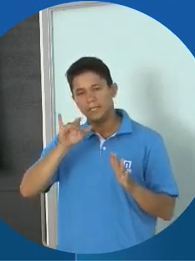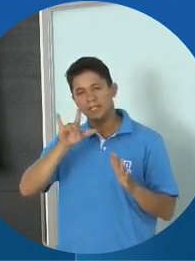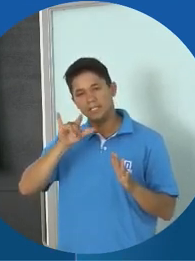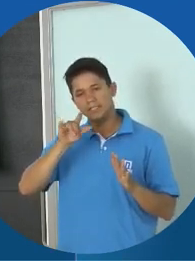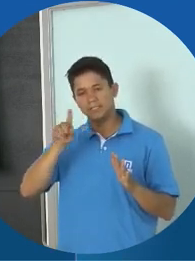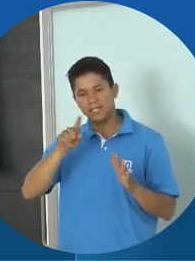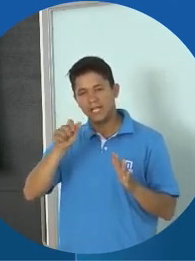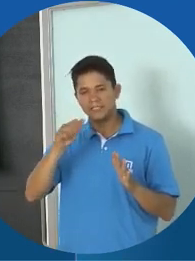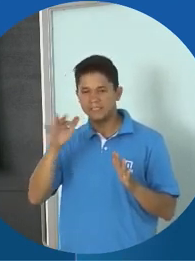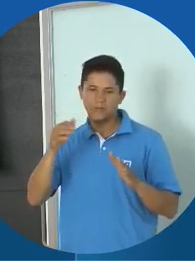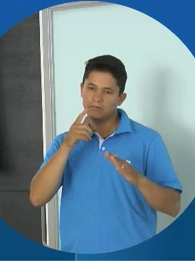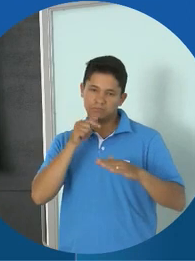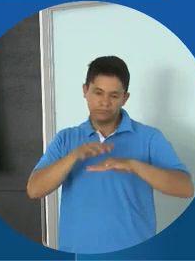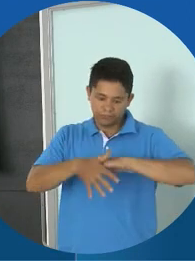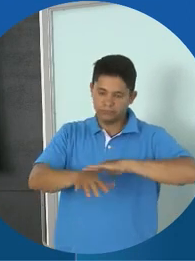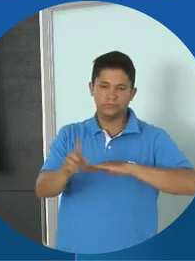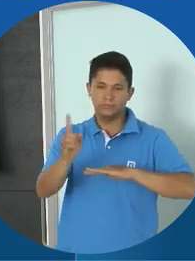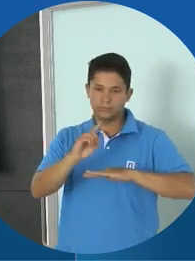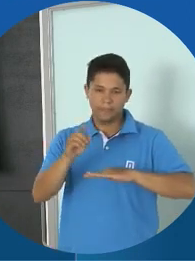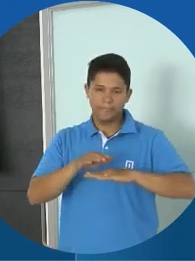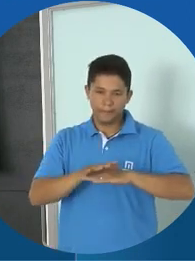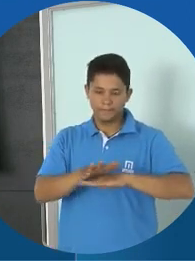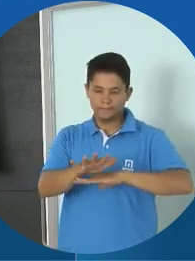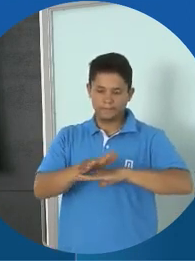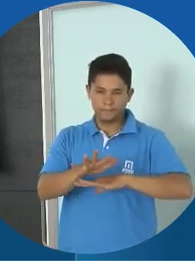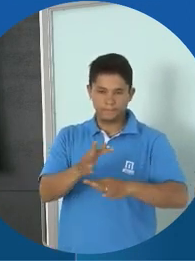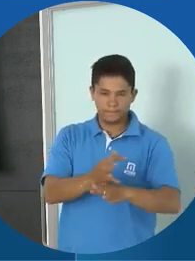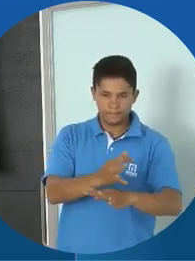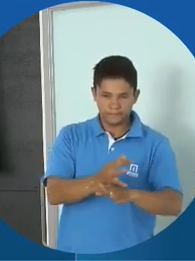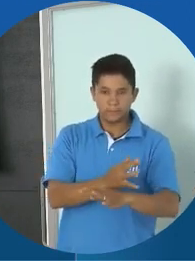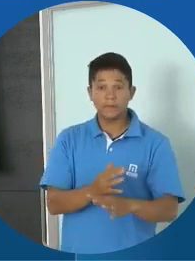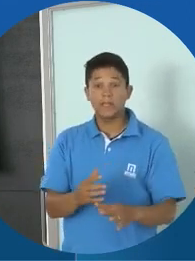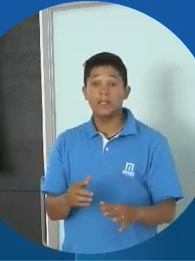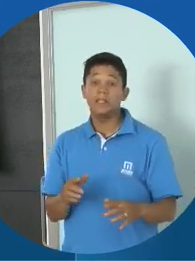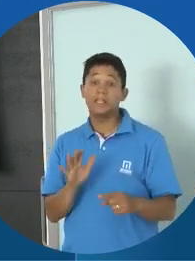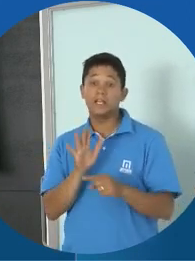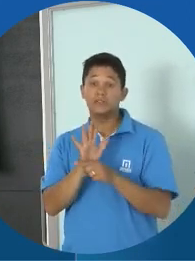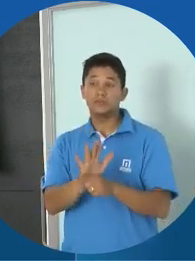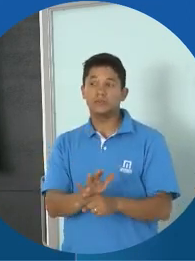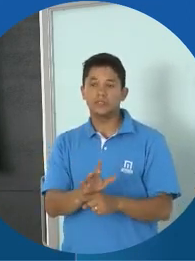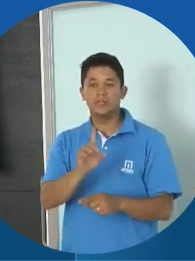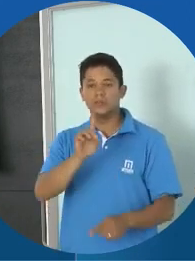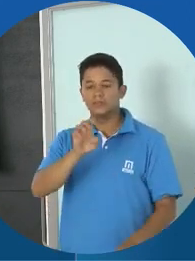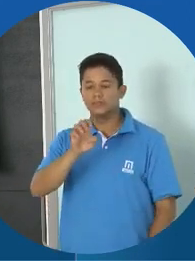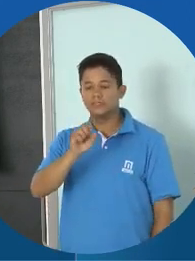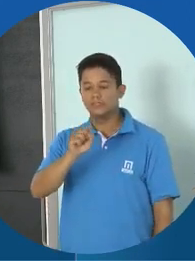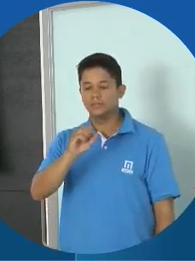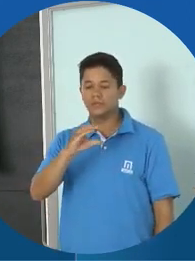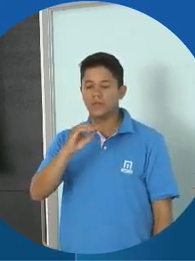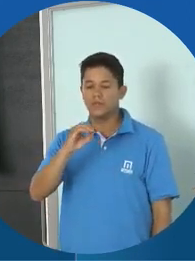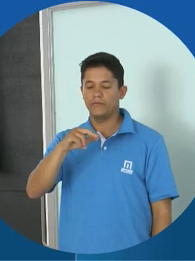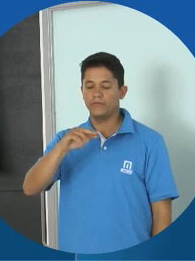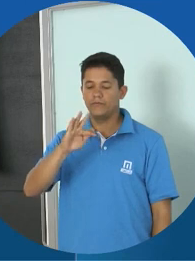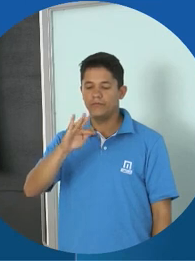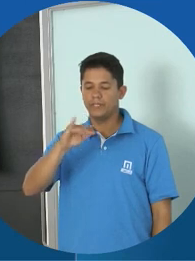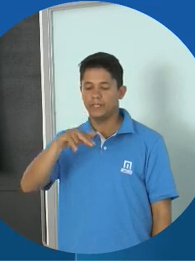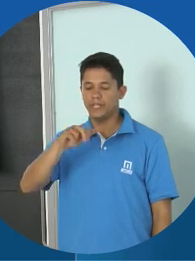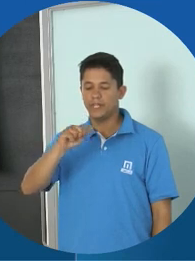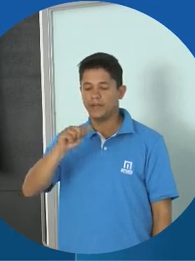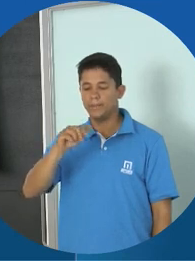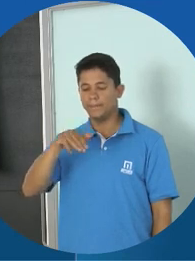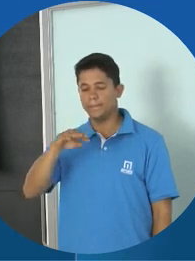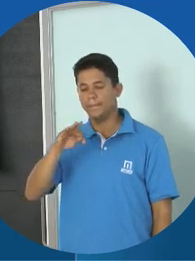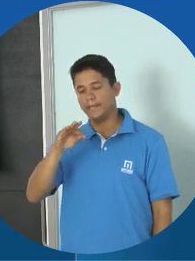vazamentos subterrâneos que causam um desconfinamento dessas fundações e a situação de um aumento de carga